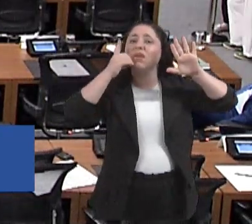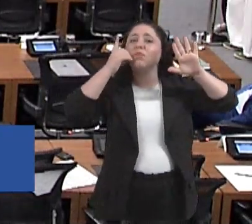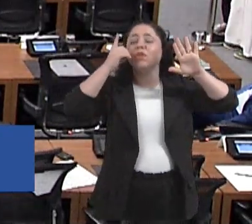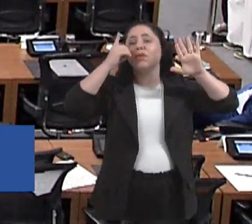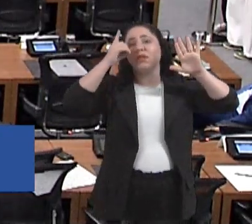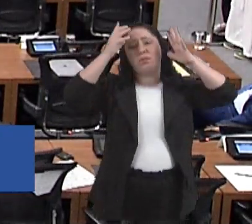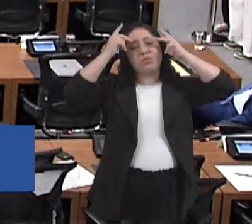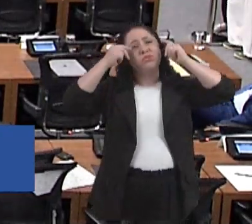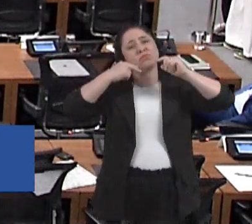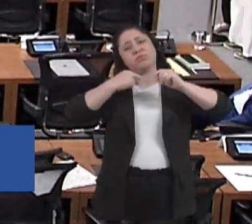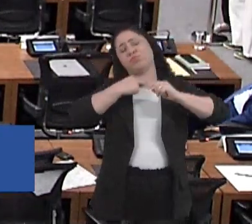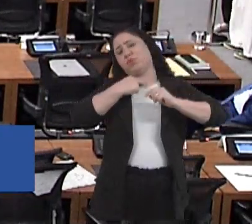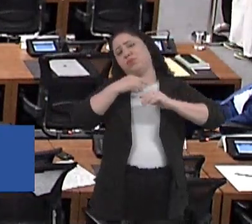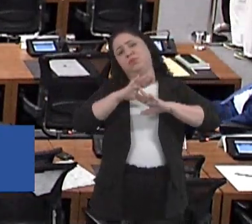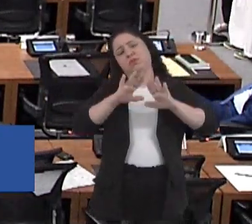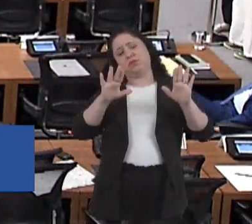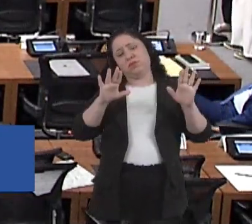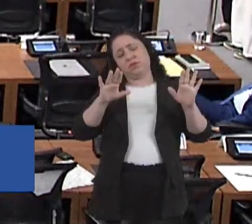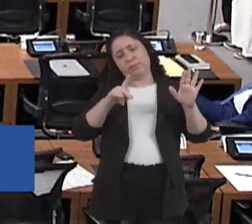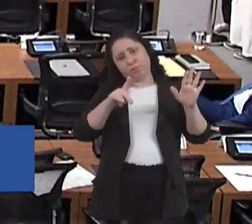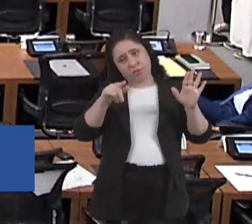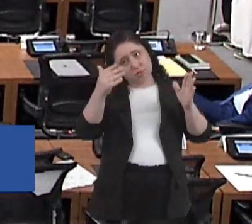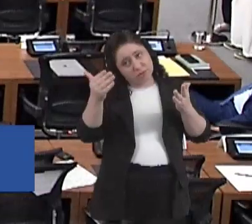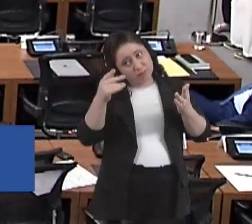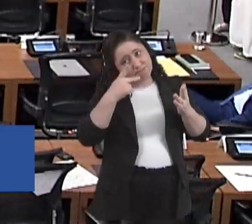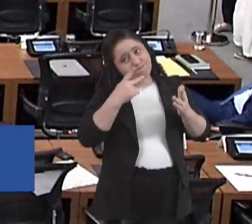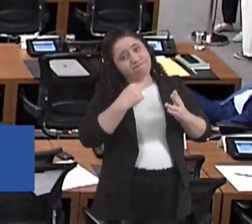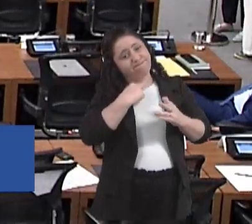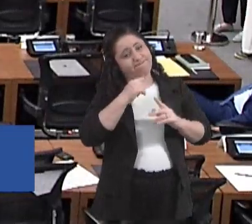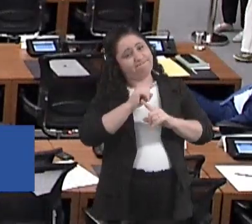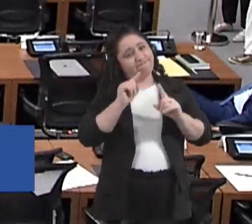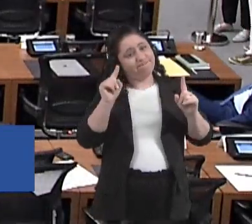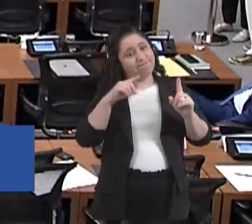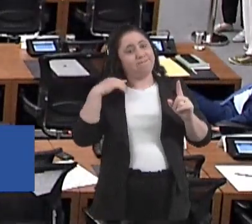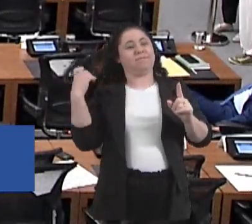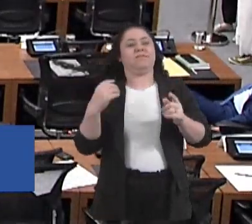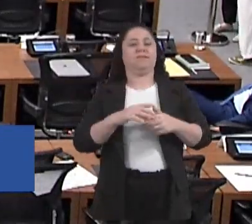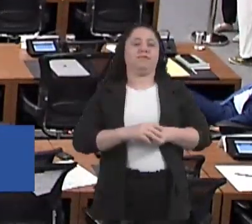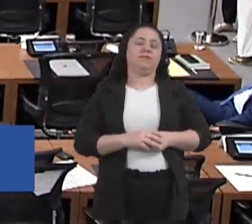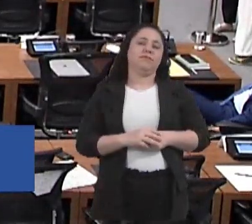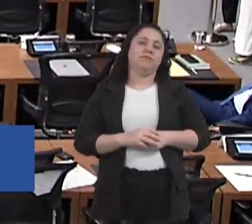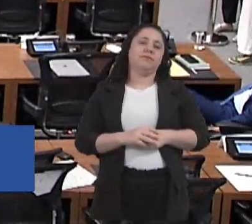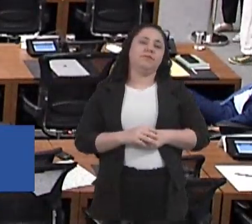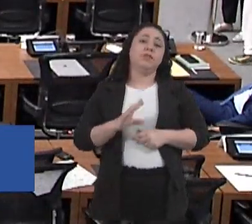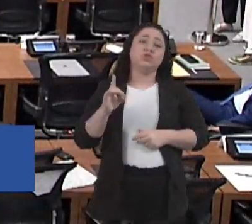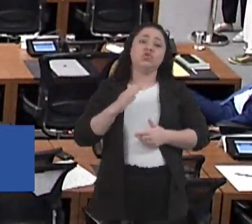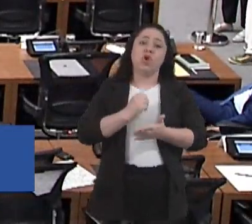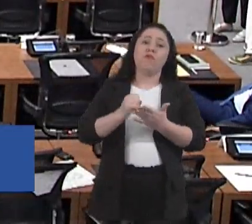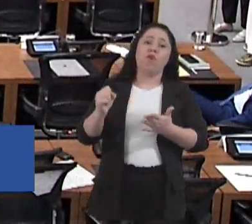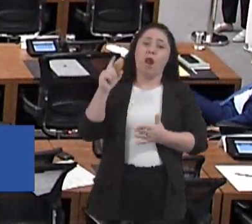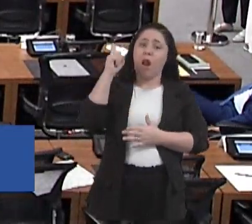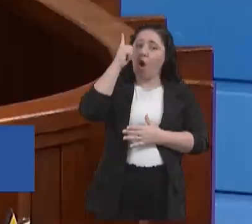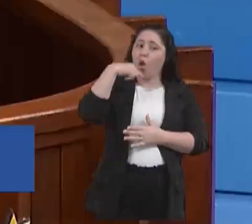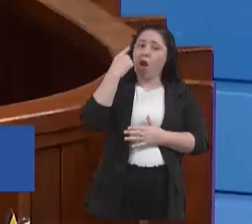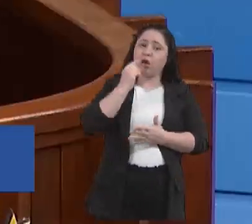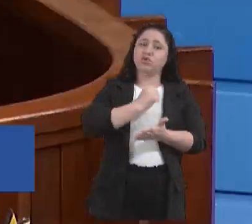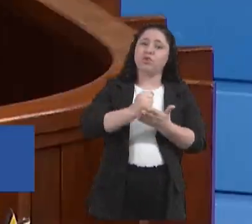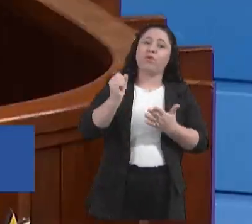Paulo. É que não pode, presidente. O presidente, né, ele não... Então, eu quero... É que passou da hora. Quero só